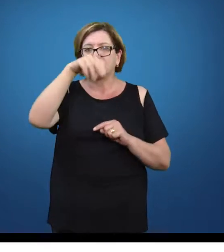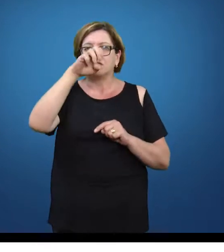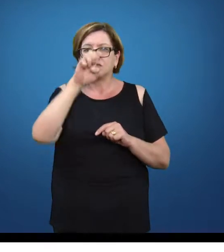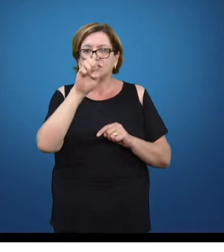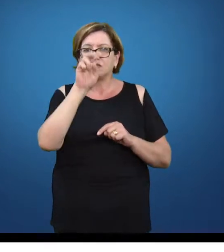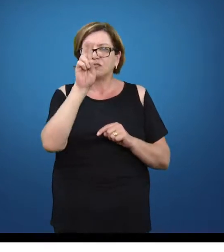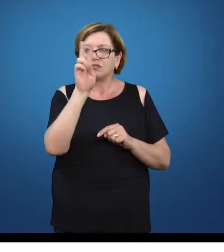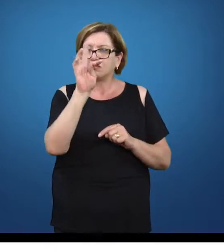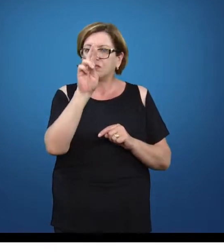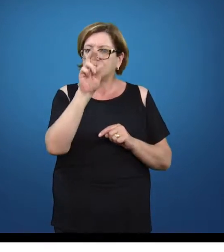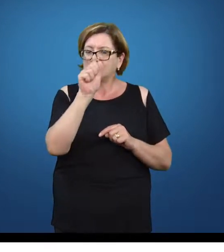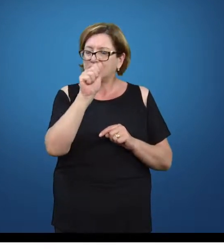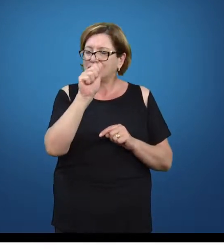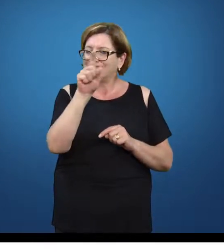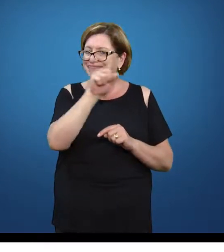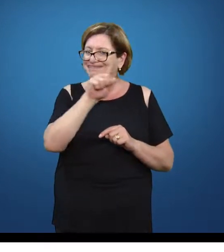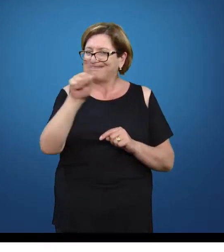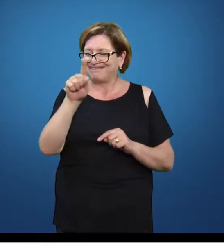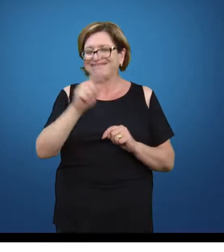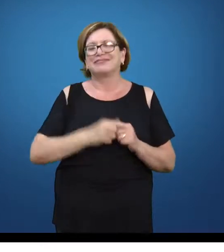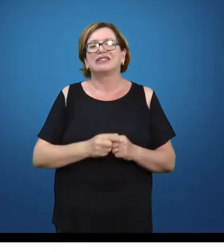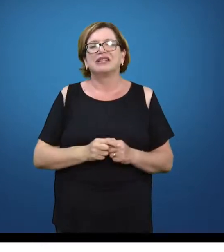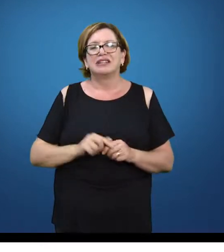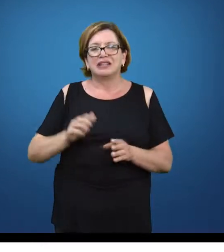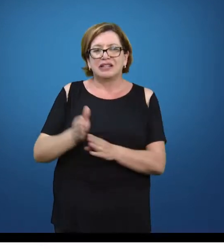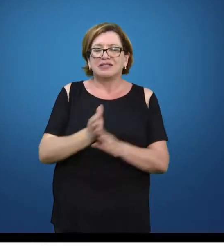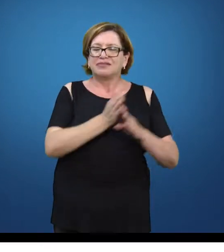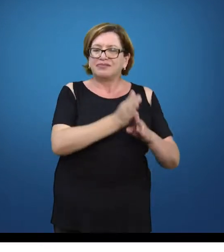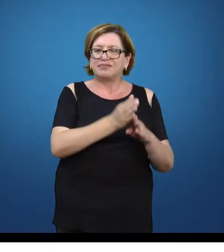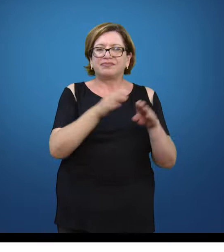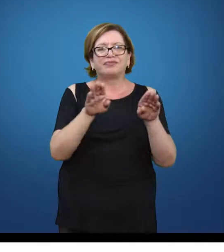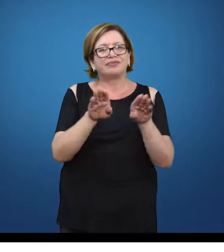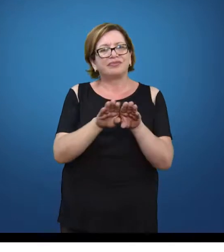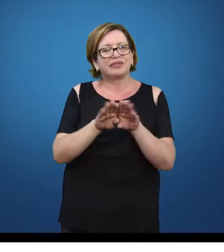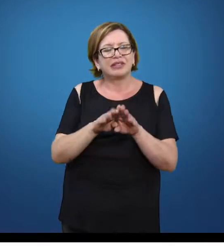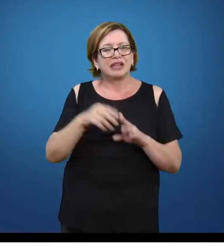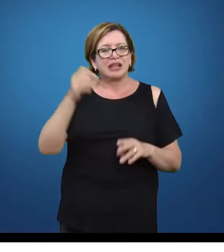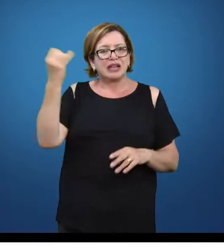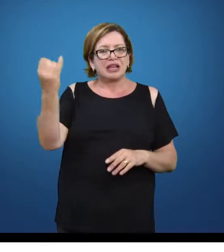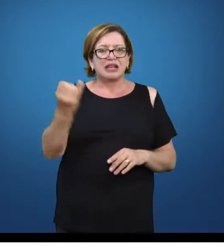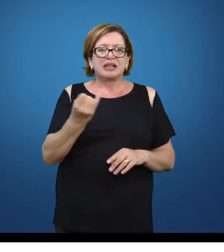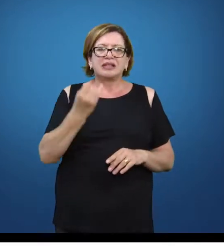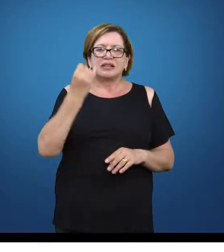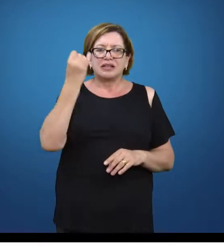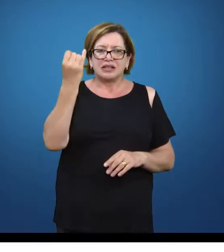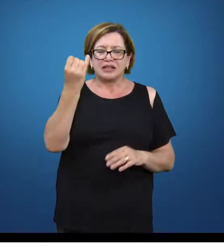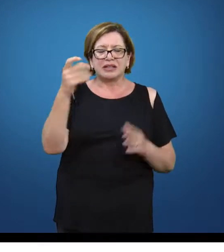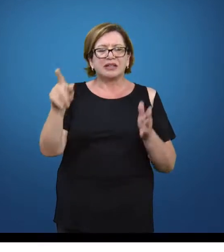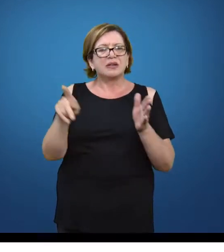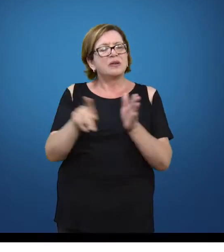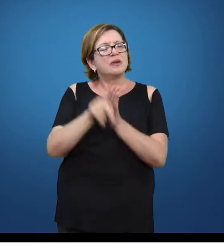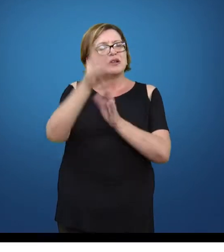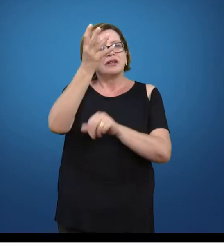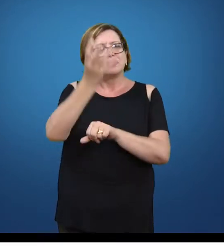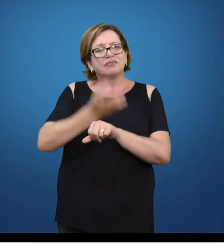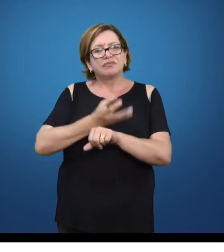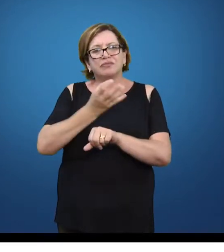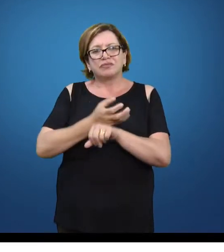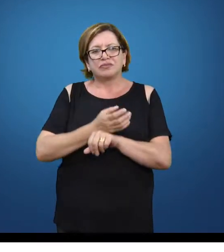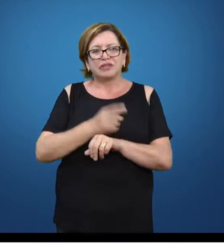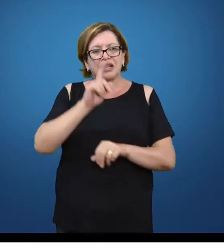uma intencionalidade. Outro aspecto relevante à nossa disciplina é